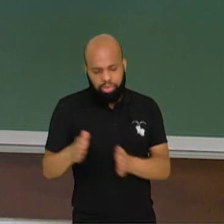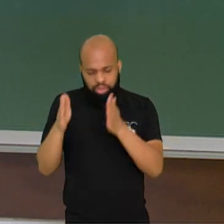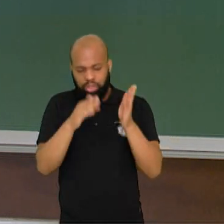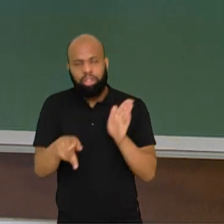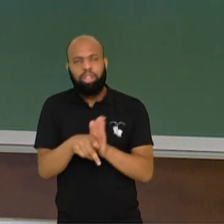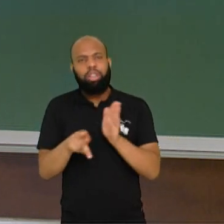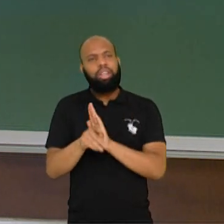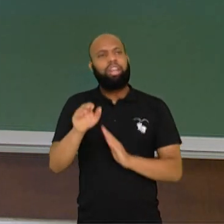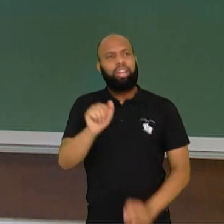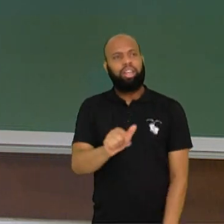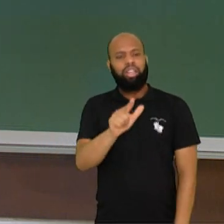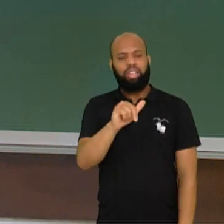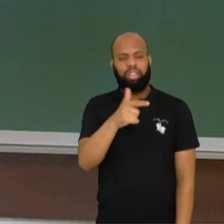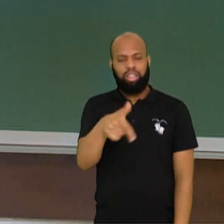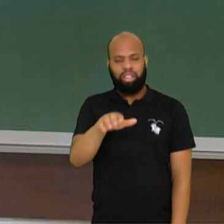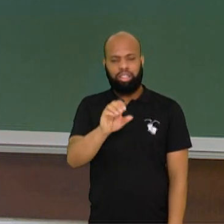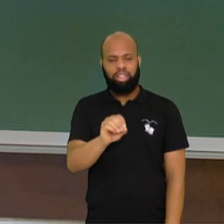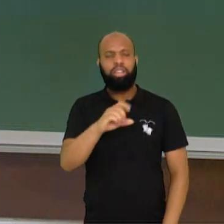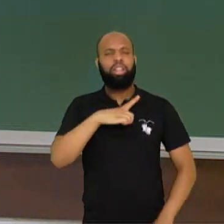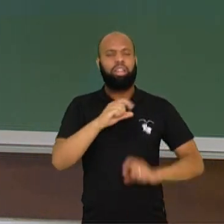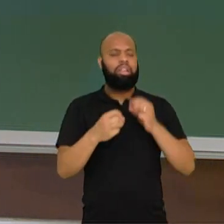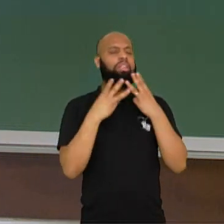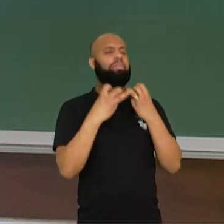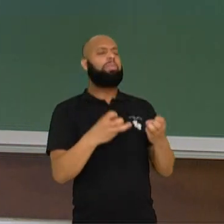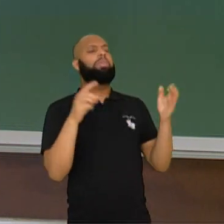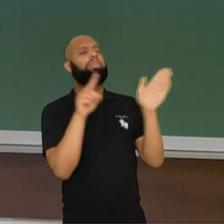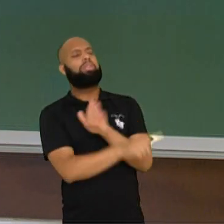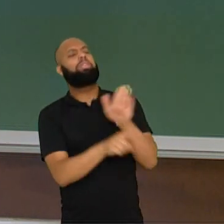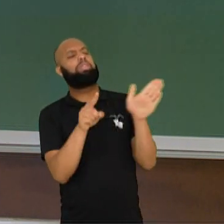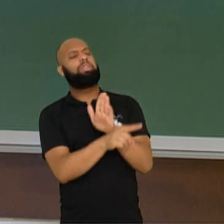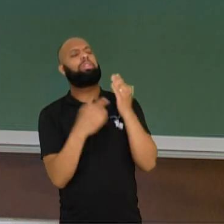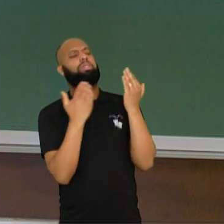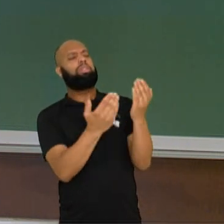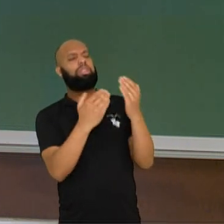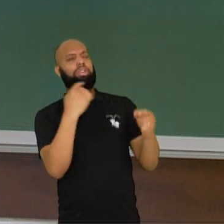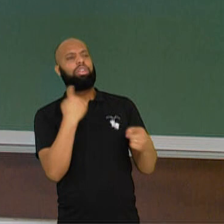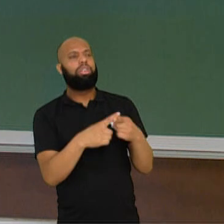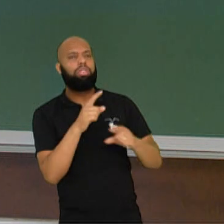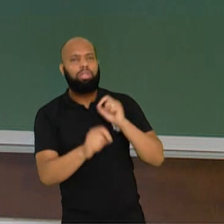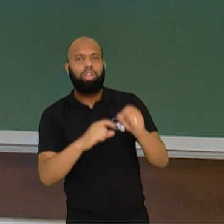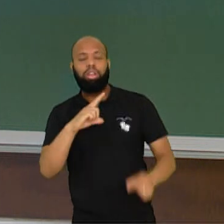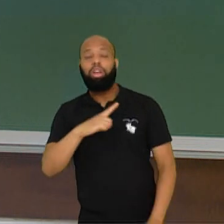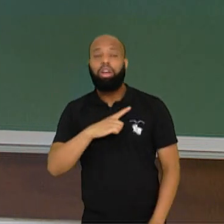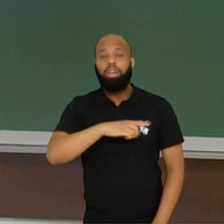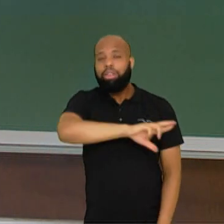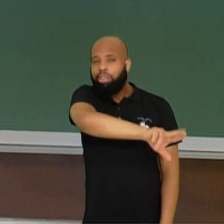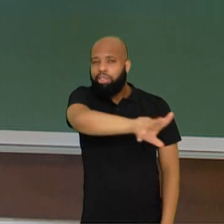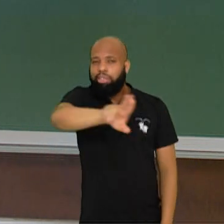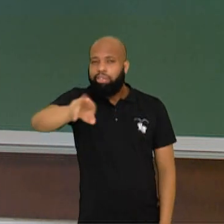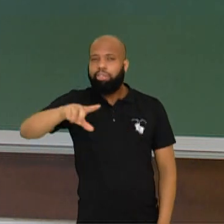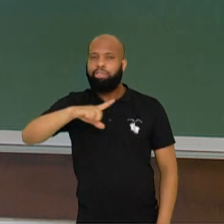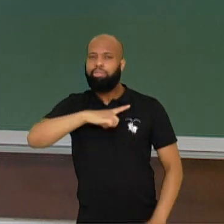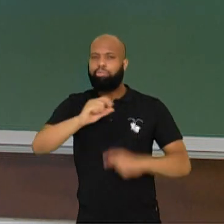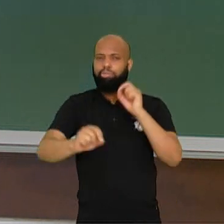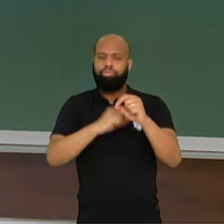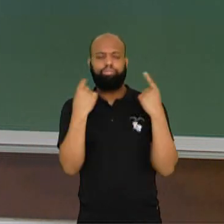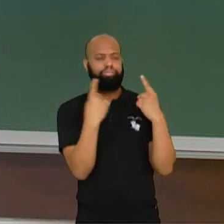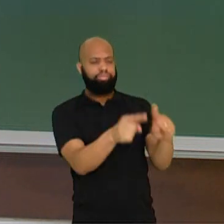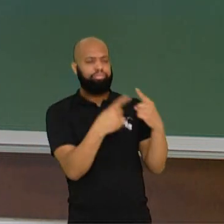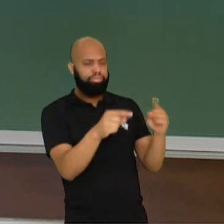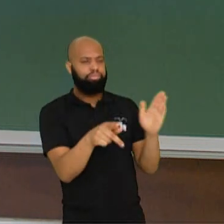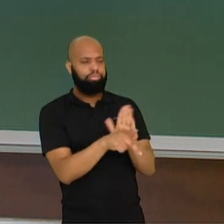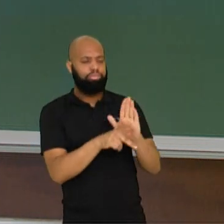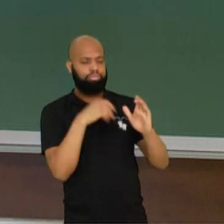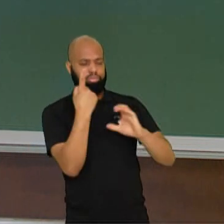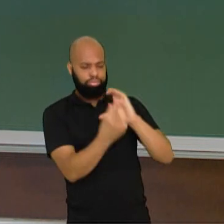da alienação é muito questionado por Marx e justamente isso leva a fazer toda uma oposição